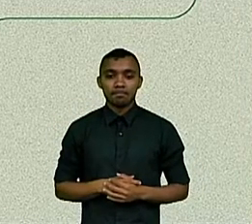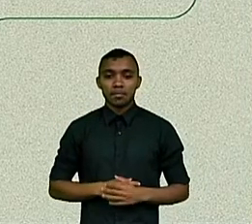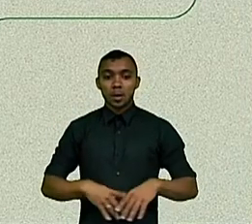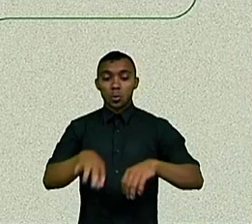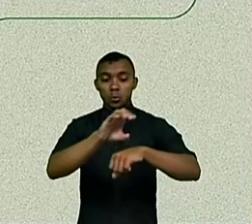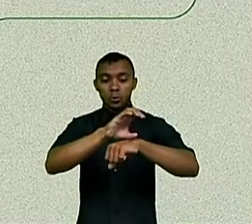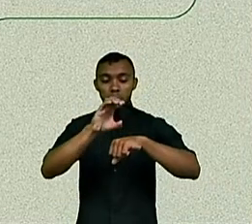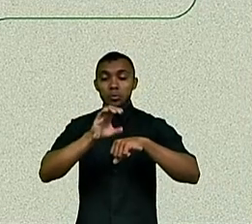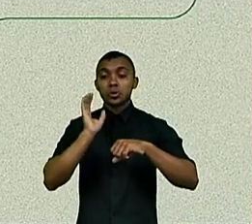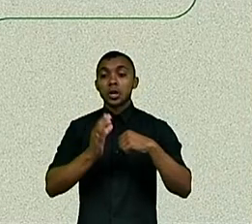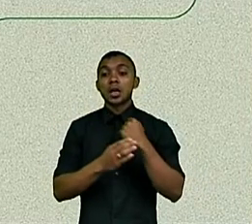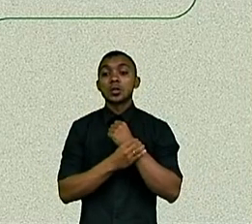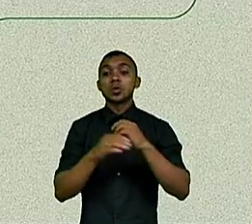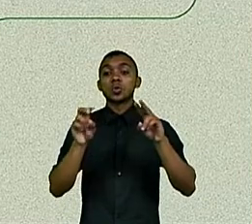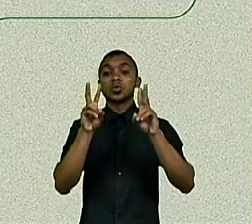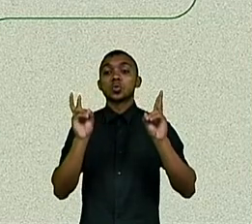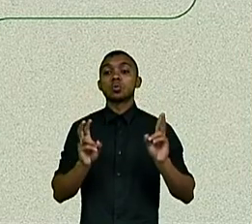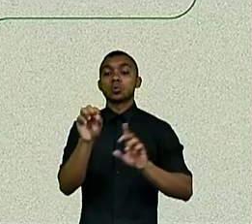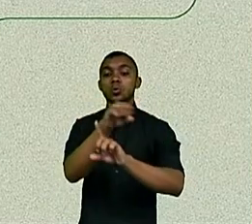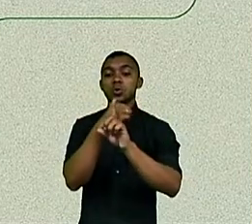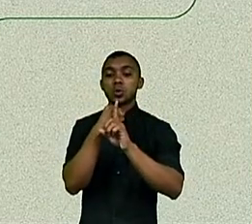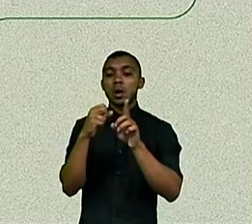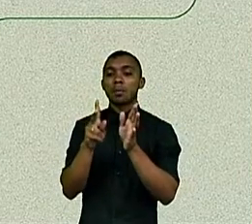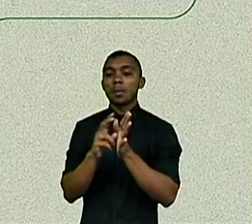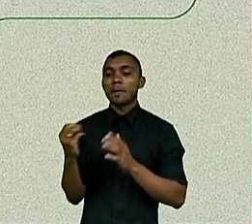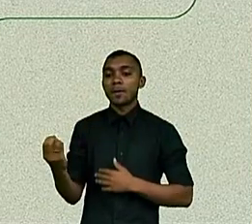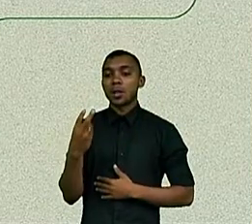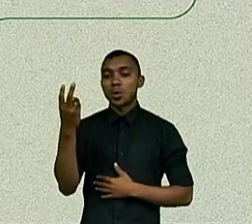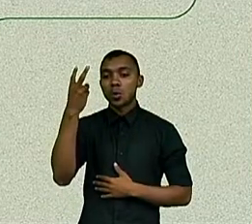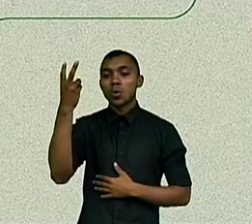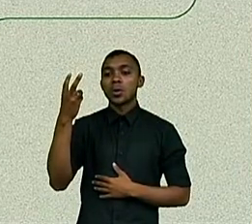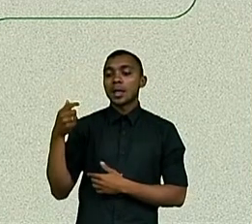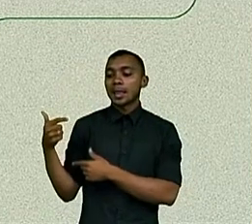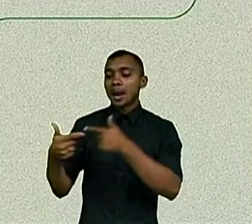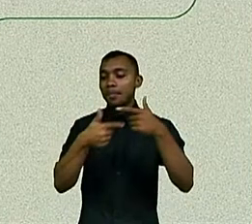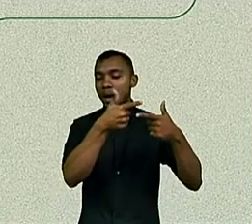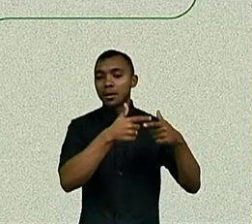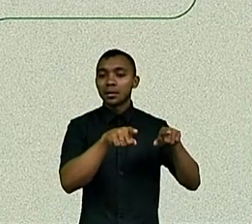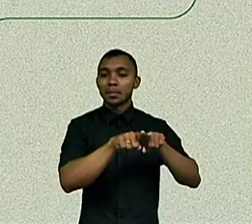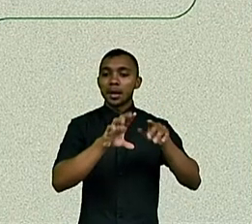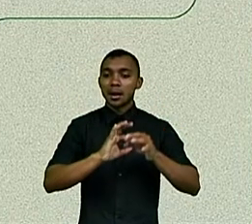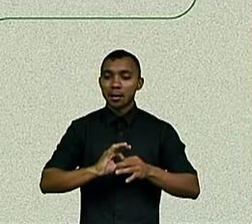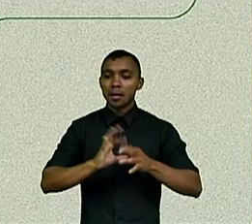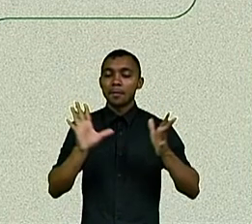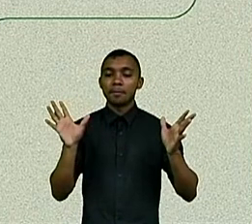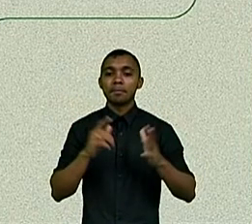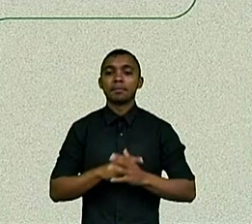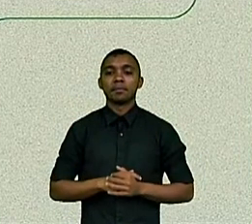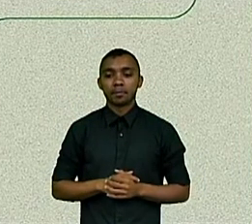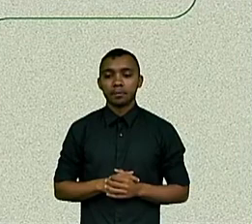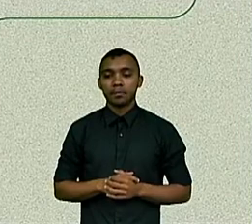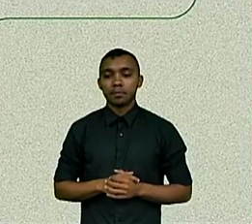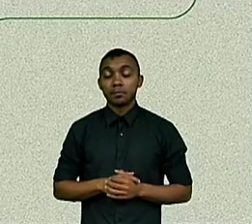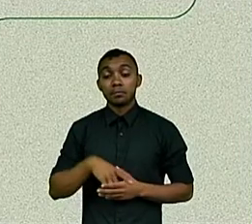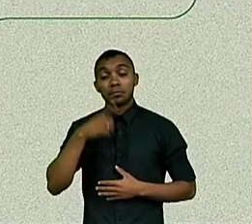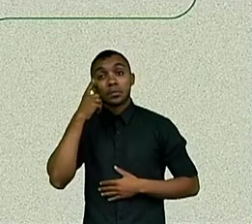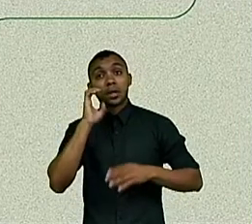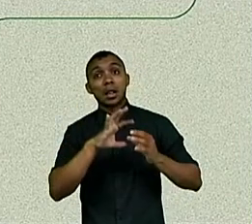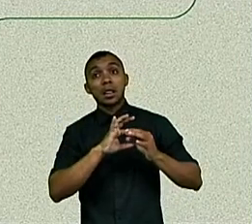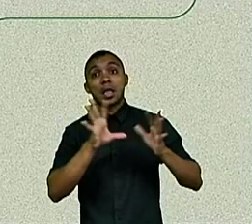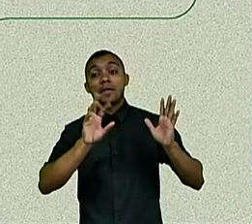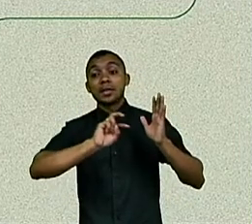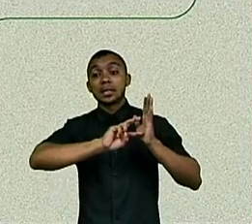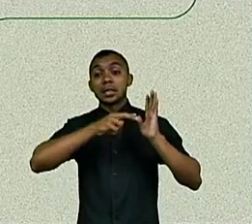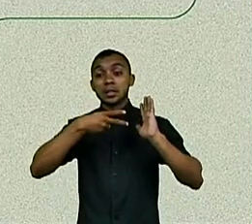garante os valores sociais do trabalho e da livre iniciativa livre iniciativa isso conversa um pouco com o